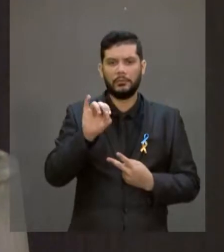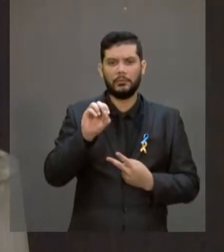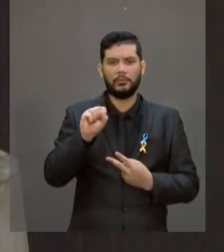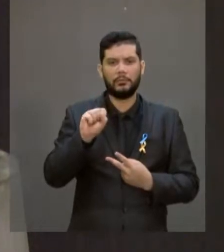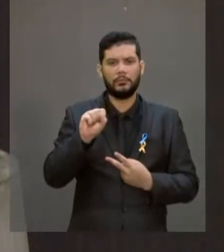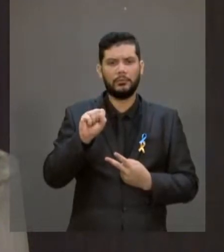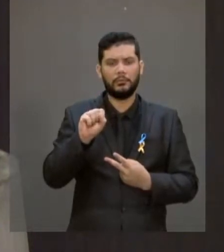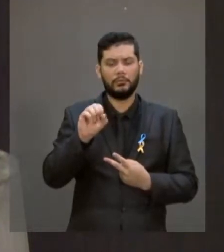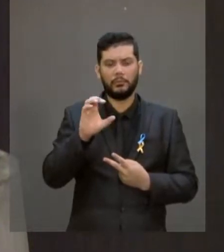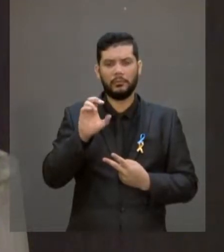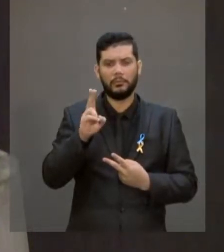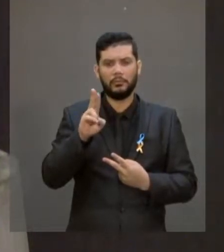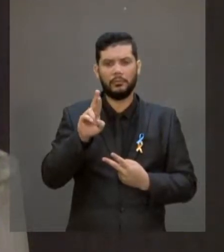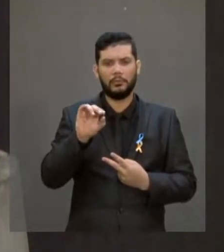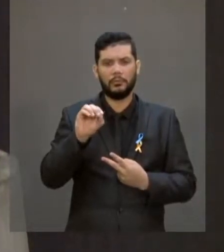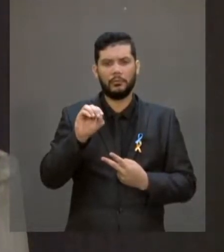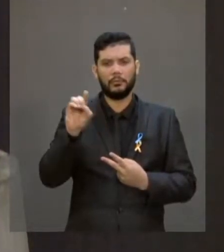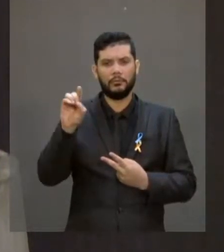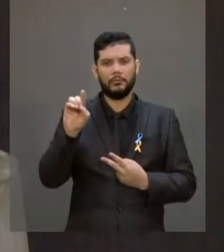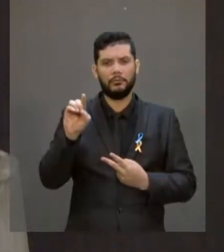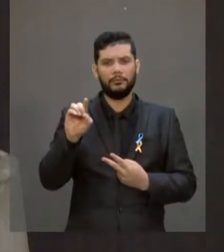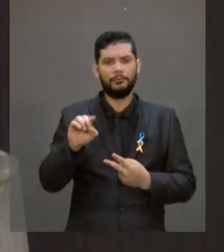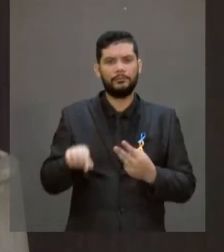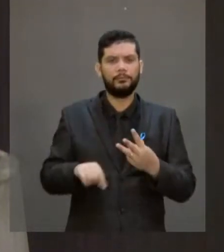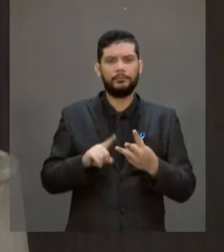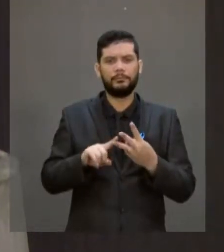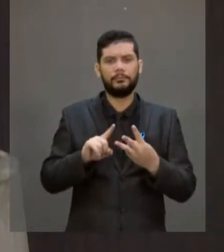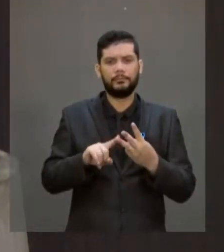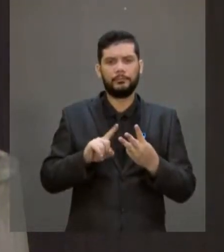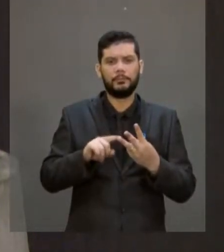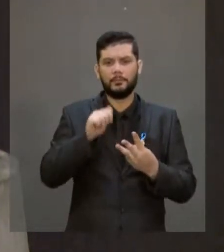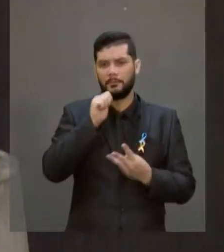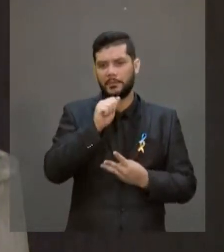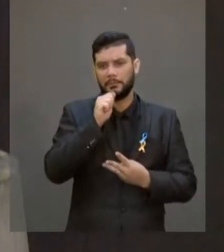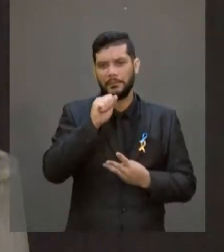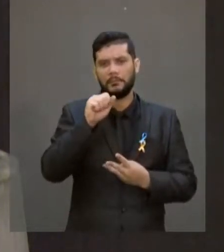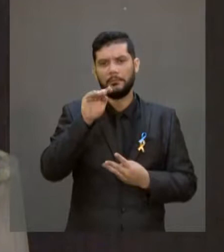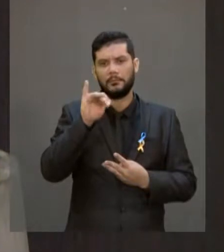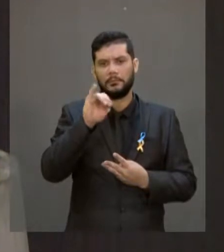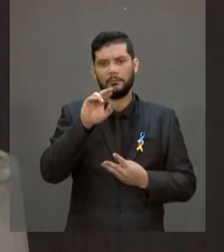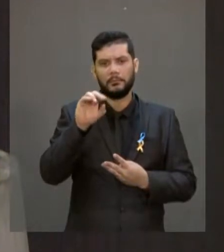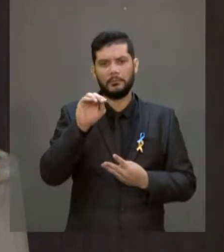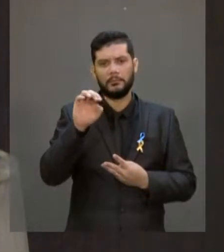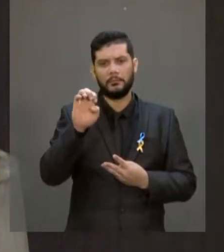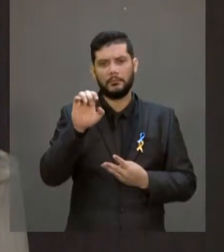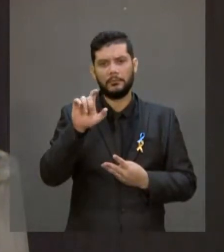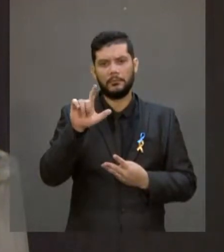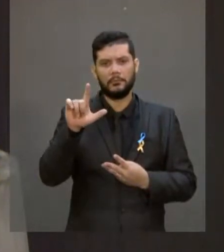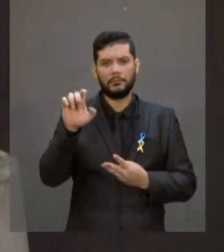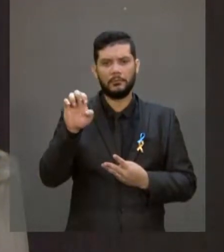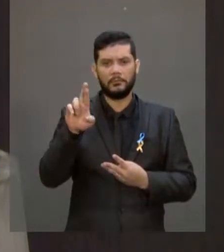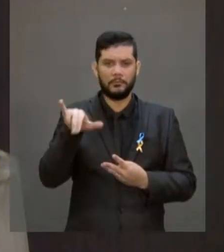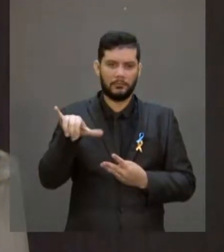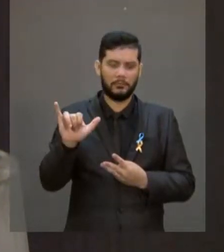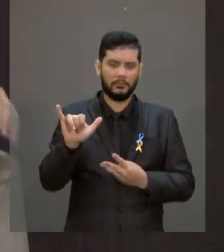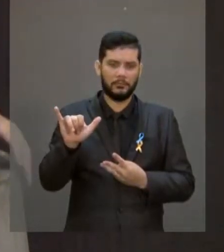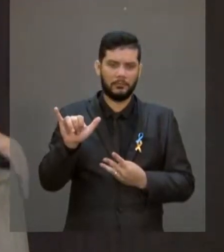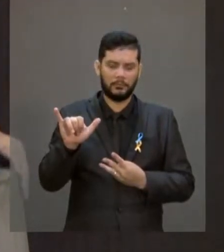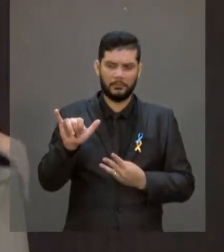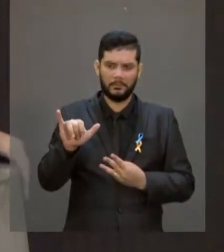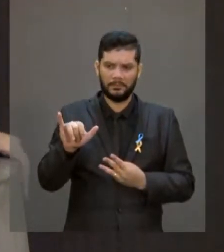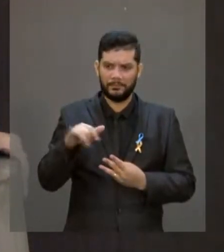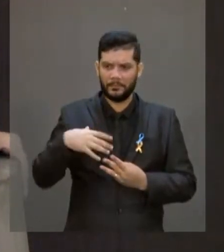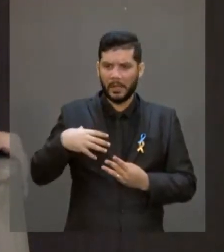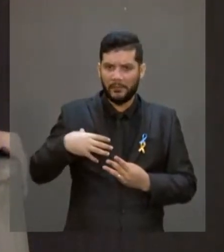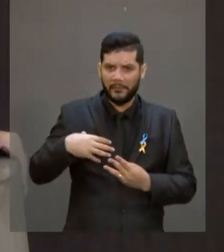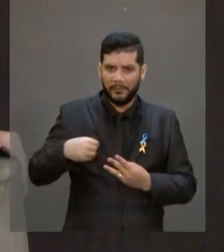mães do bairro Ellery, vamos lembrar do caso do bairro Ellery, que são mães